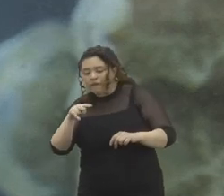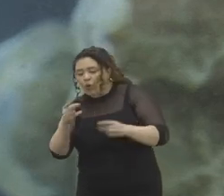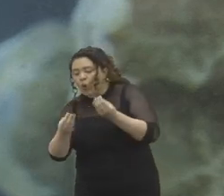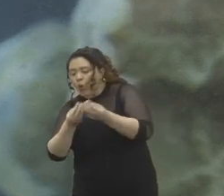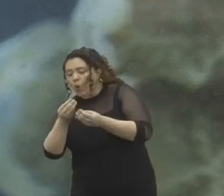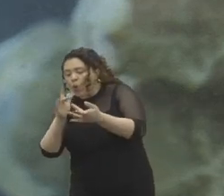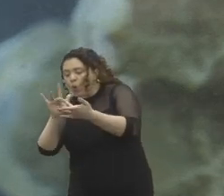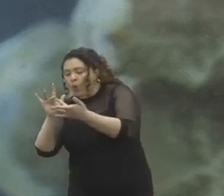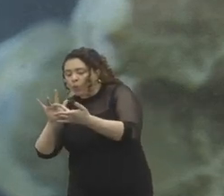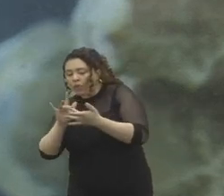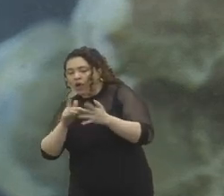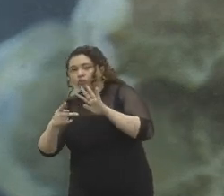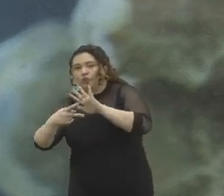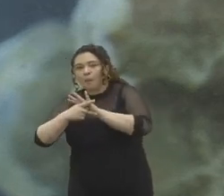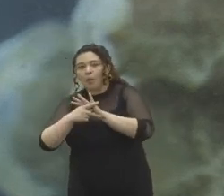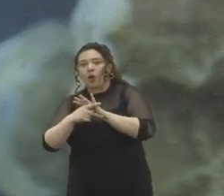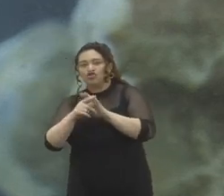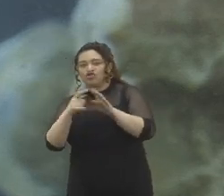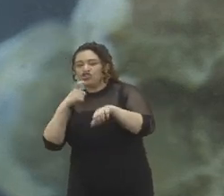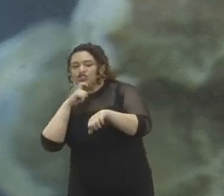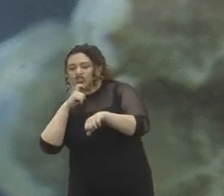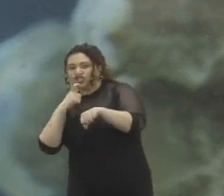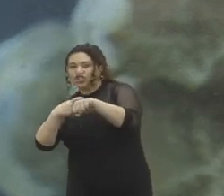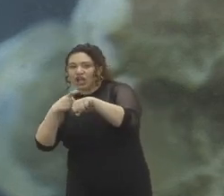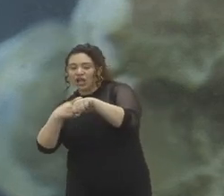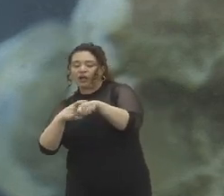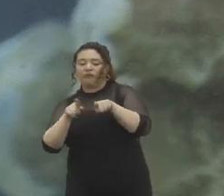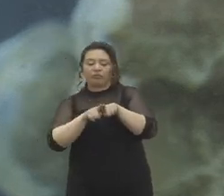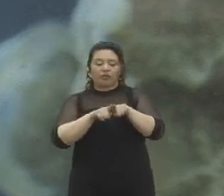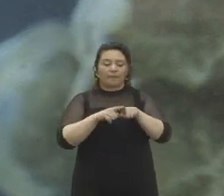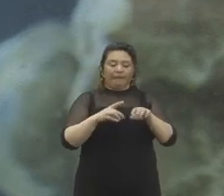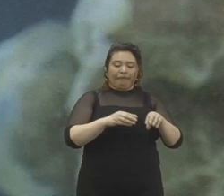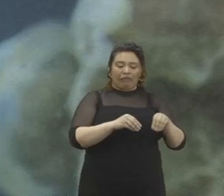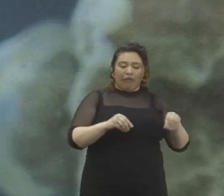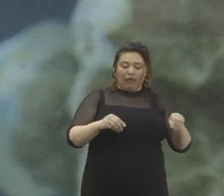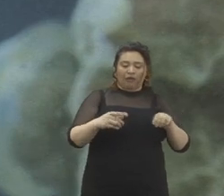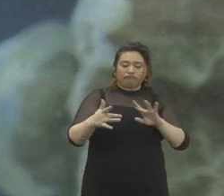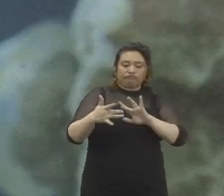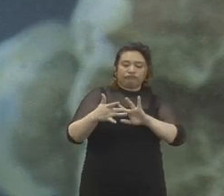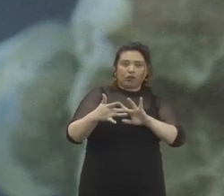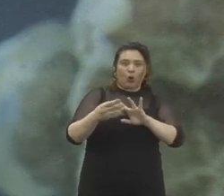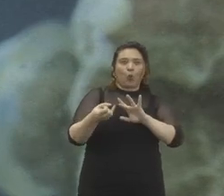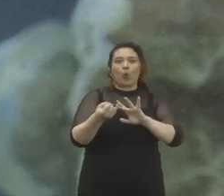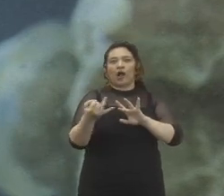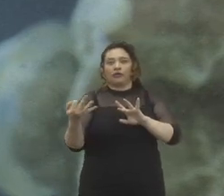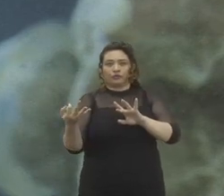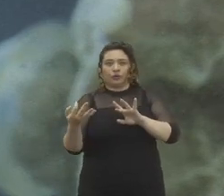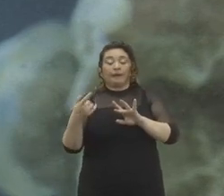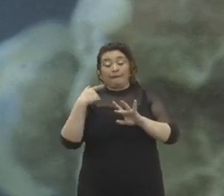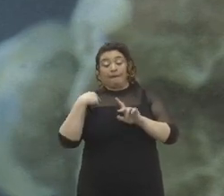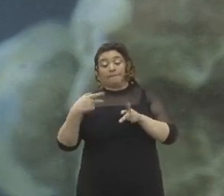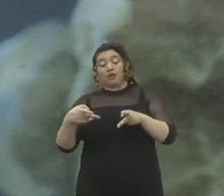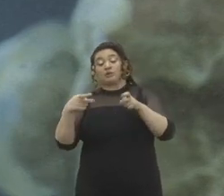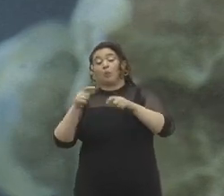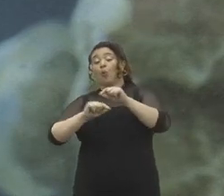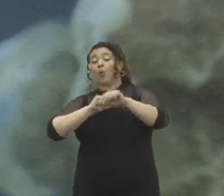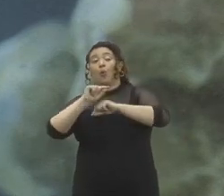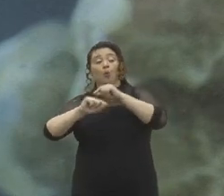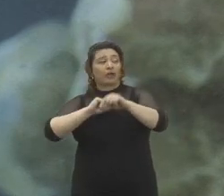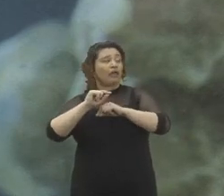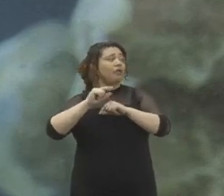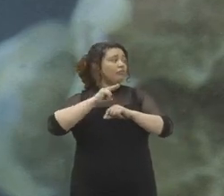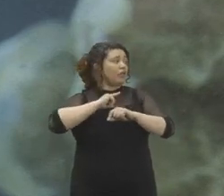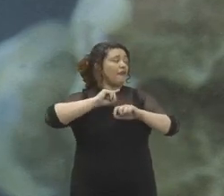contato entre a a geleira e e o continente ali né e a terra e e perceberam que o tem vários